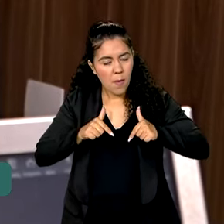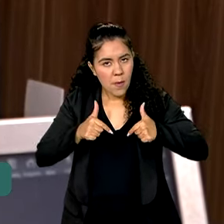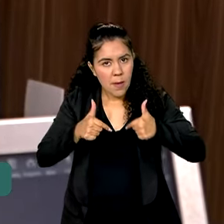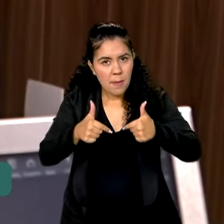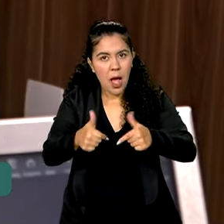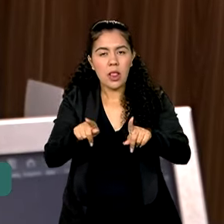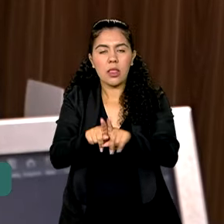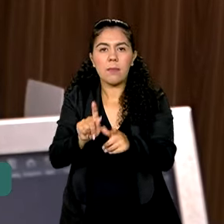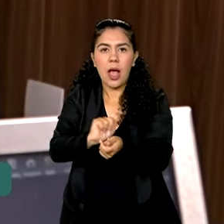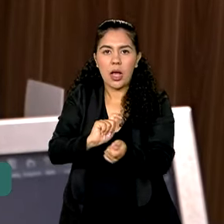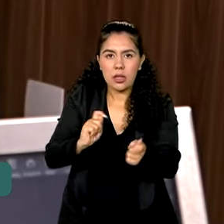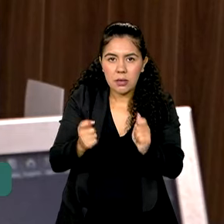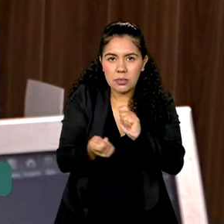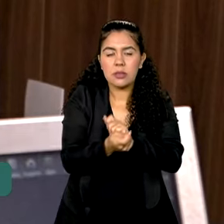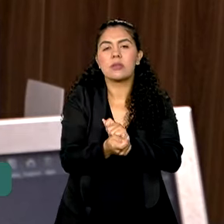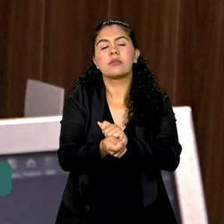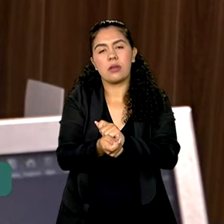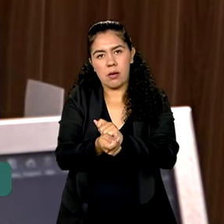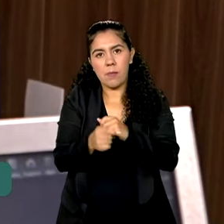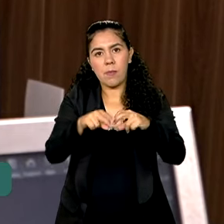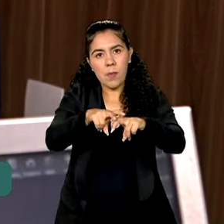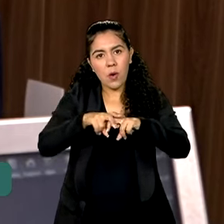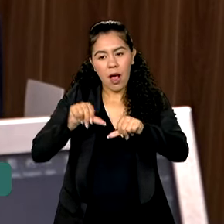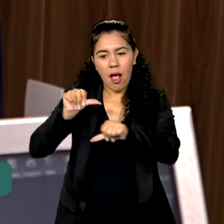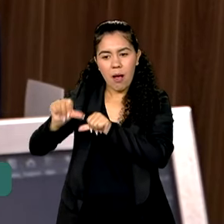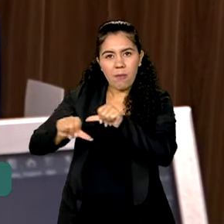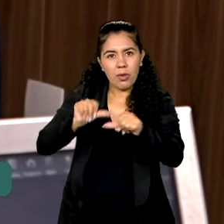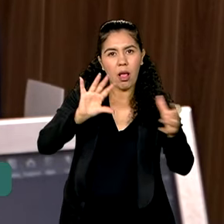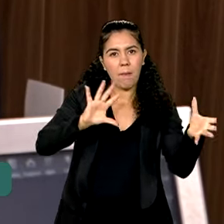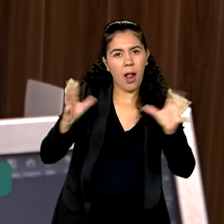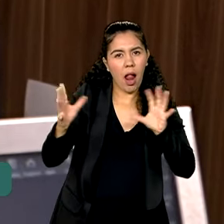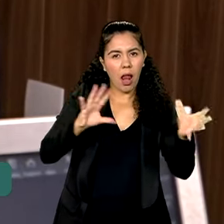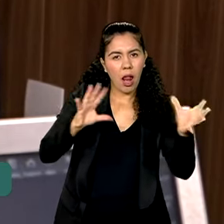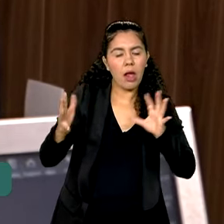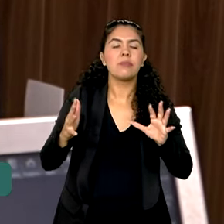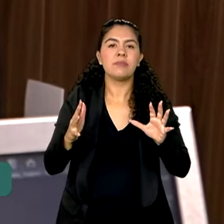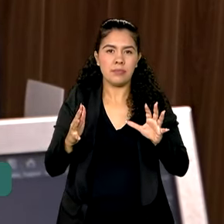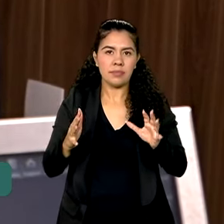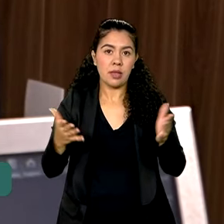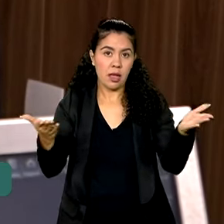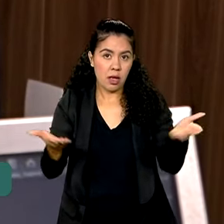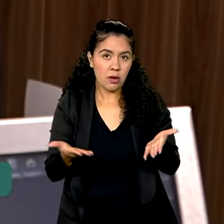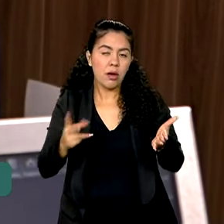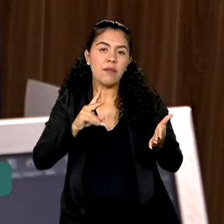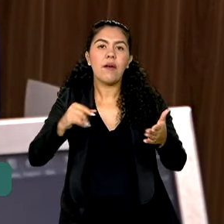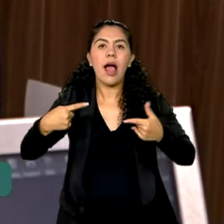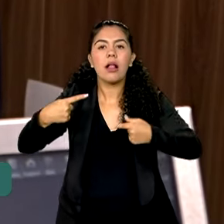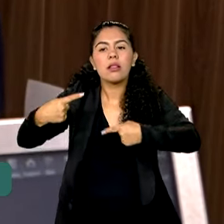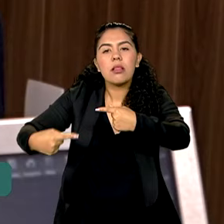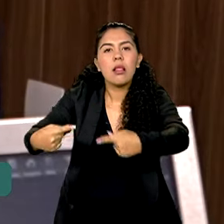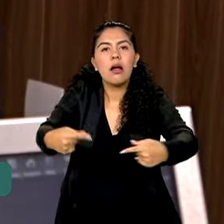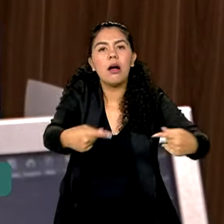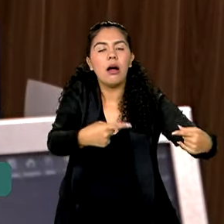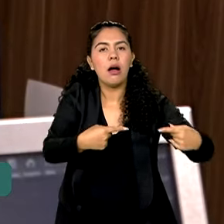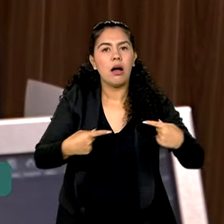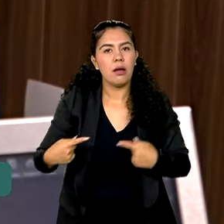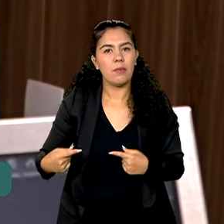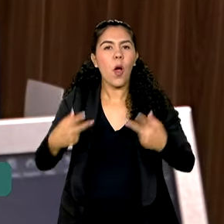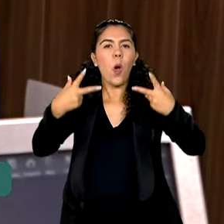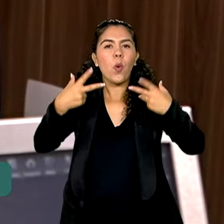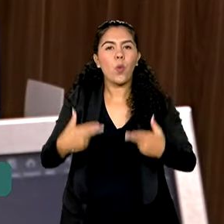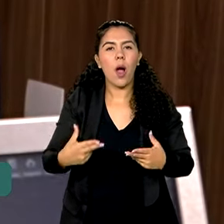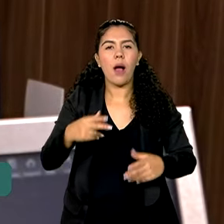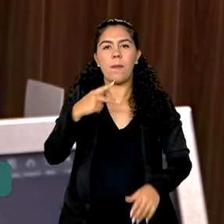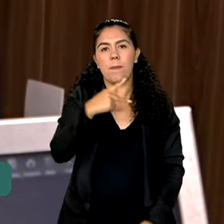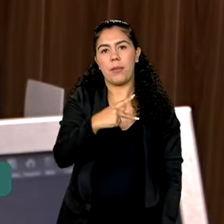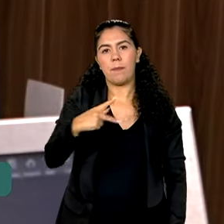adaptação perante essas mudanças, que vão ser submetidas agora a um debate, como foi no PPA, no